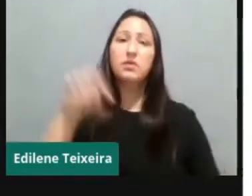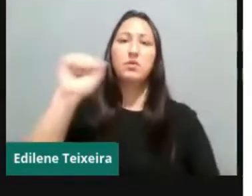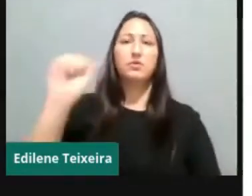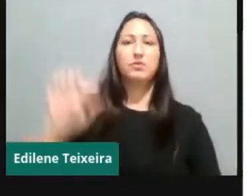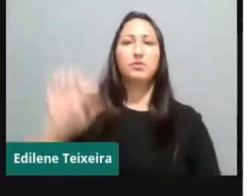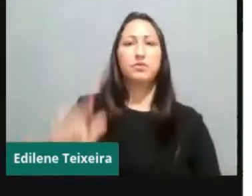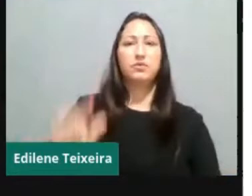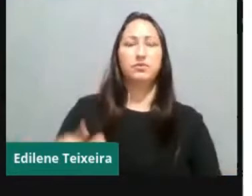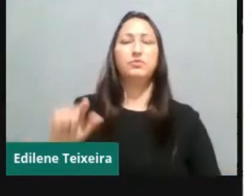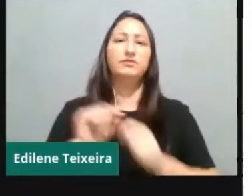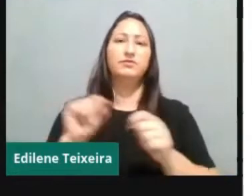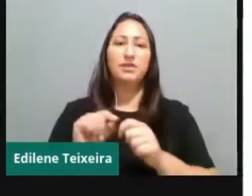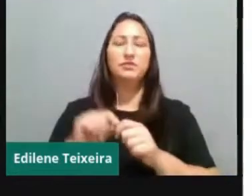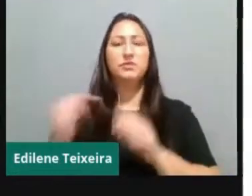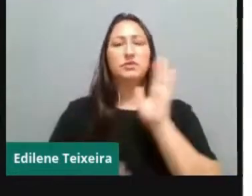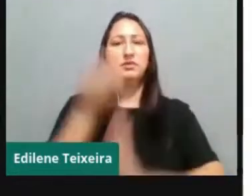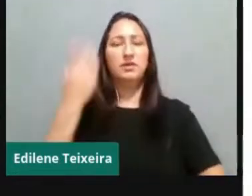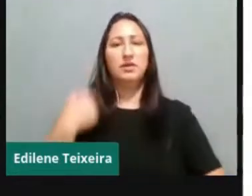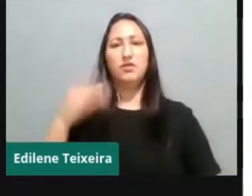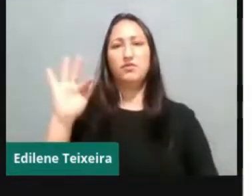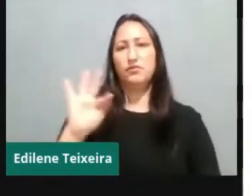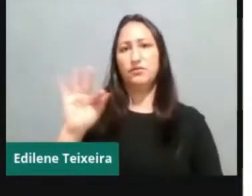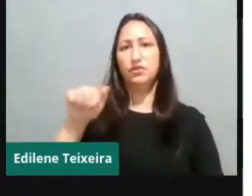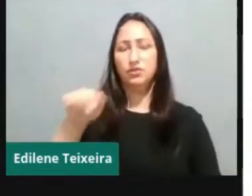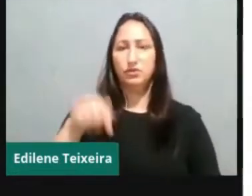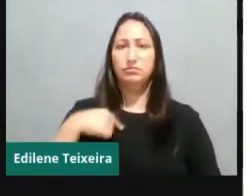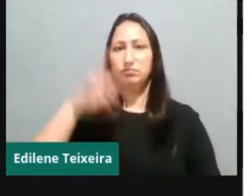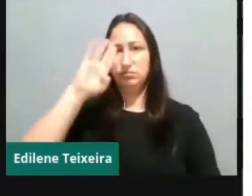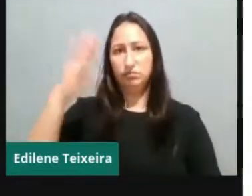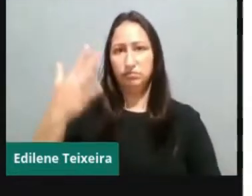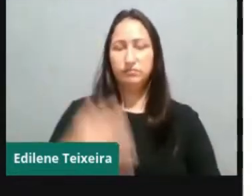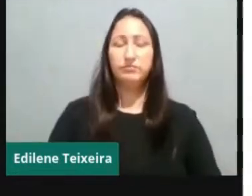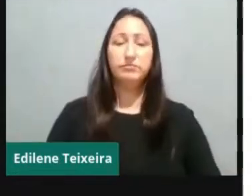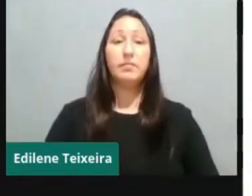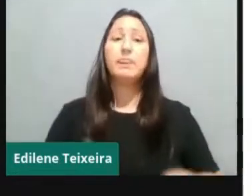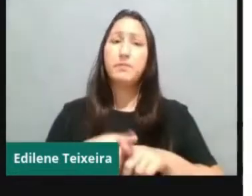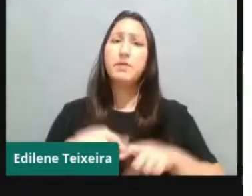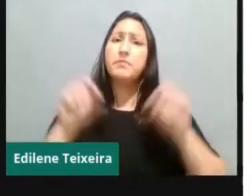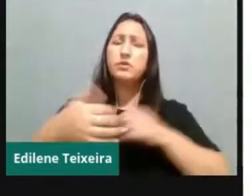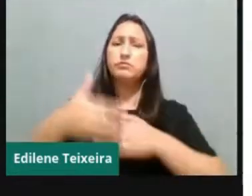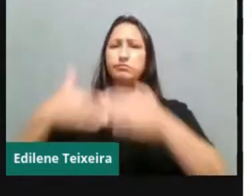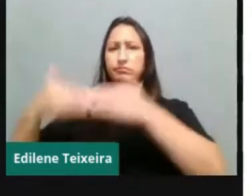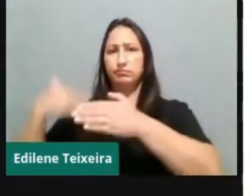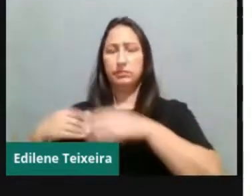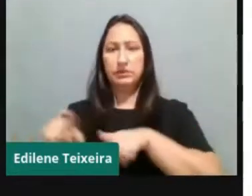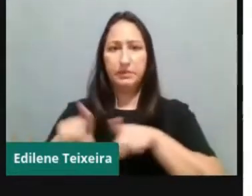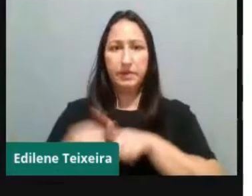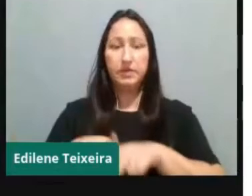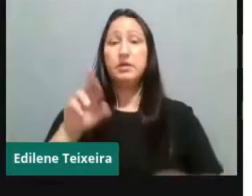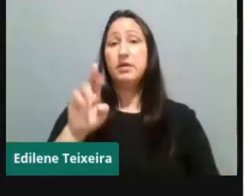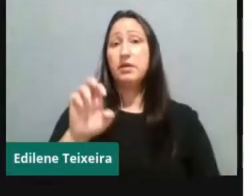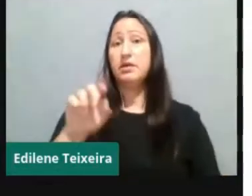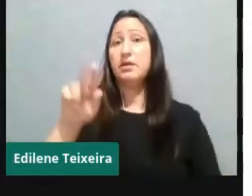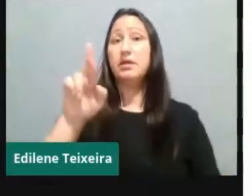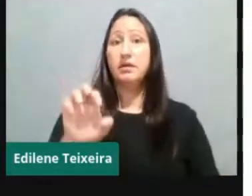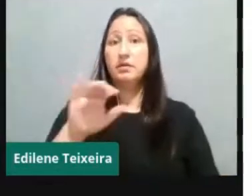de decisão. E além de classificação, eu posso fazer regressão também. Então, eu não só classifico se é sujeito, se é controle ou